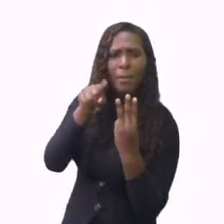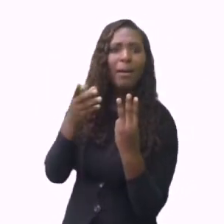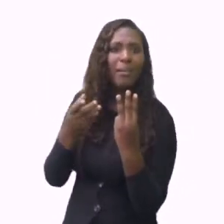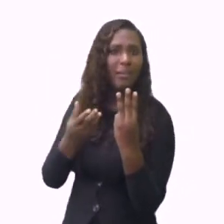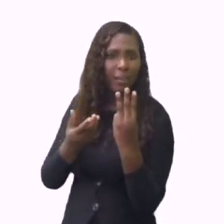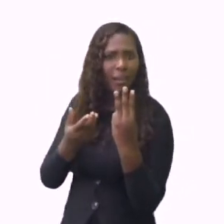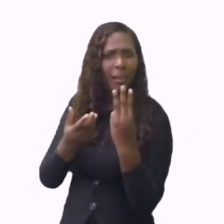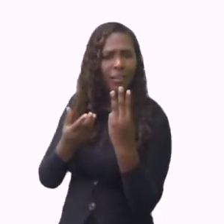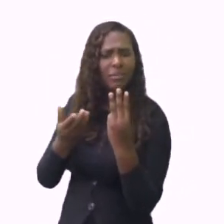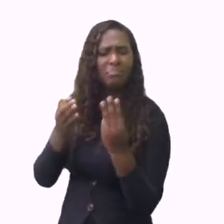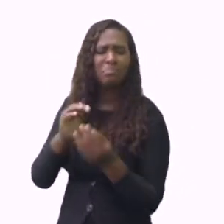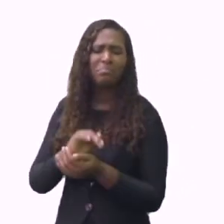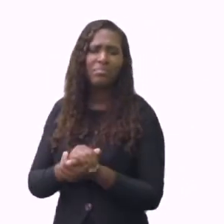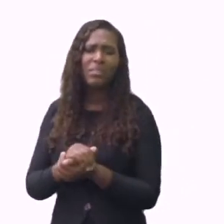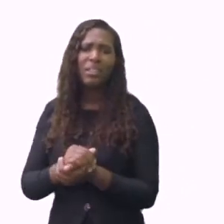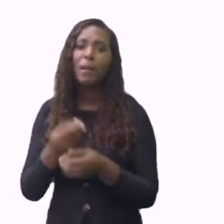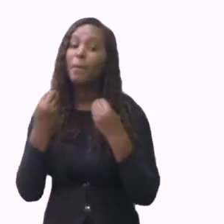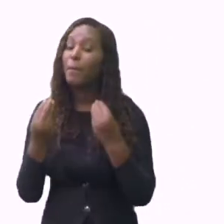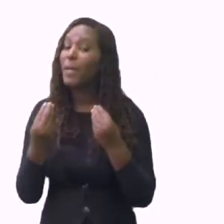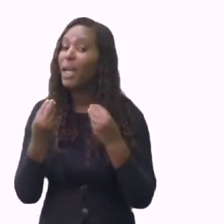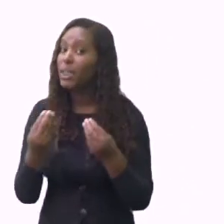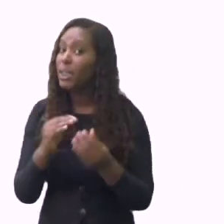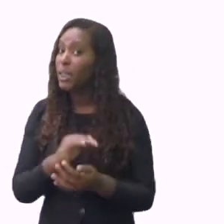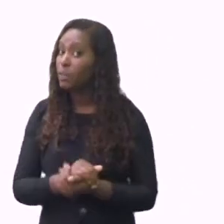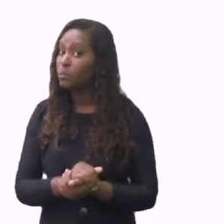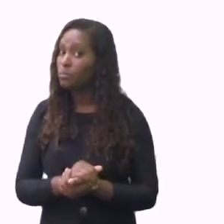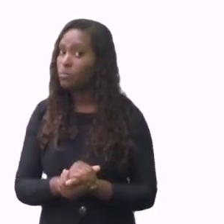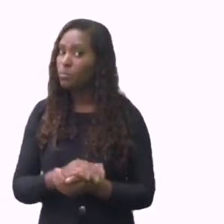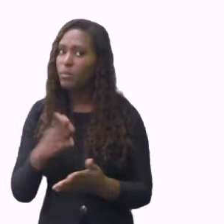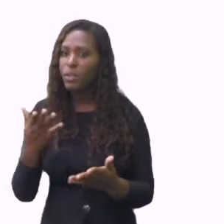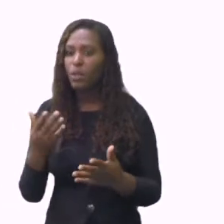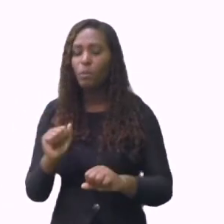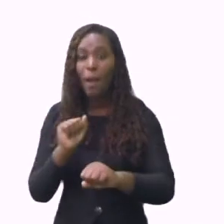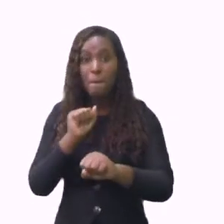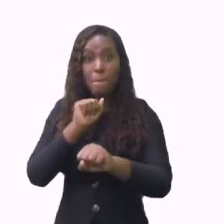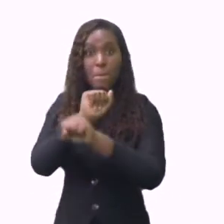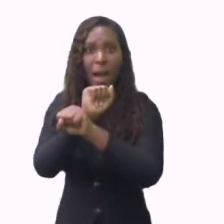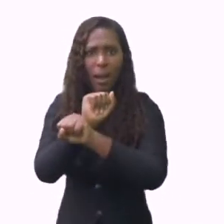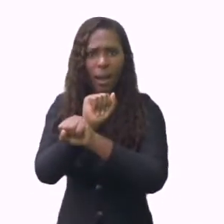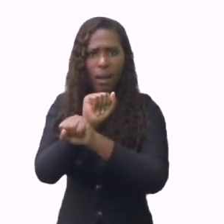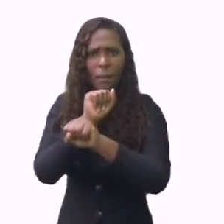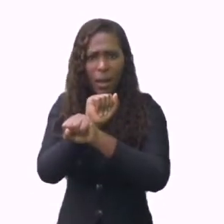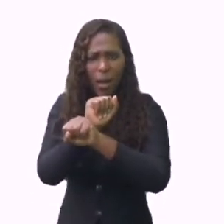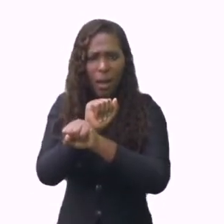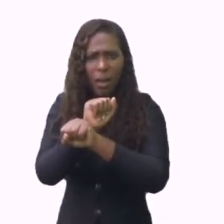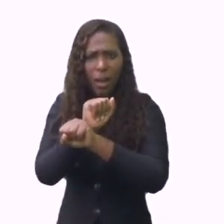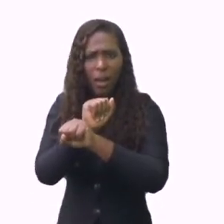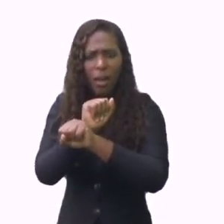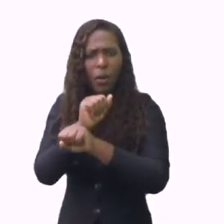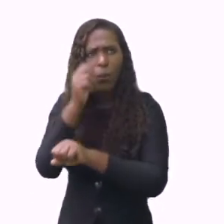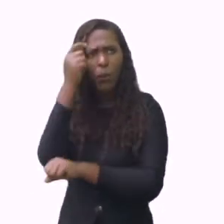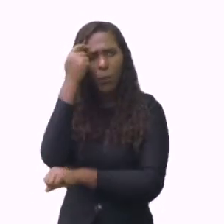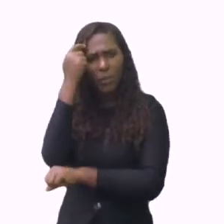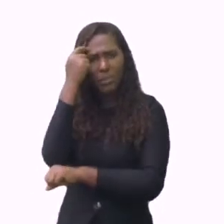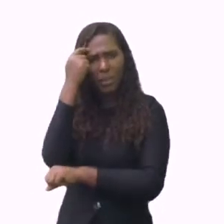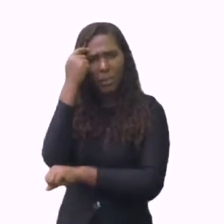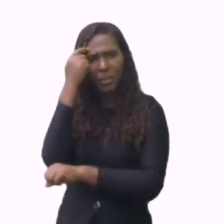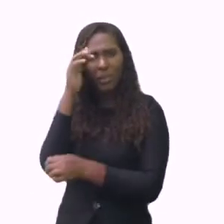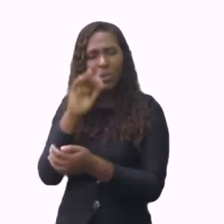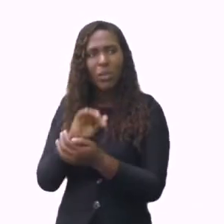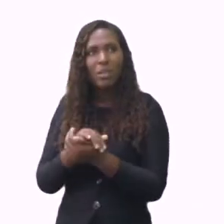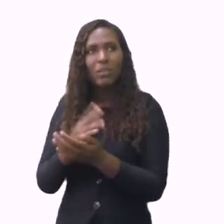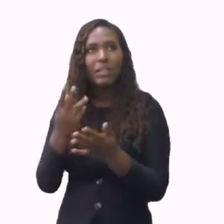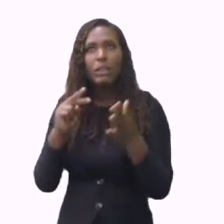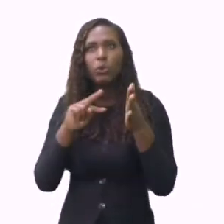outro. Ele serve para interromper ou suspender um pensamento. Aqui eu vou deixar alguma coisa subentendida. Eu não